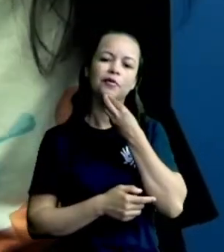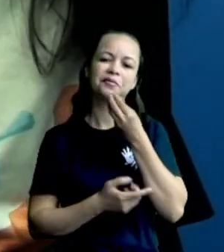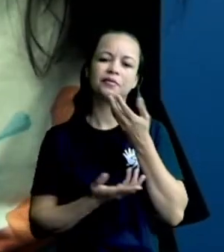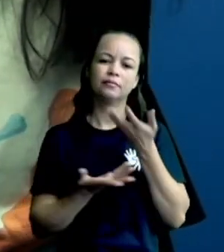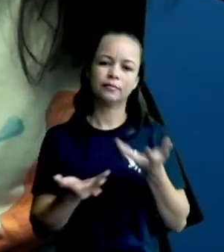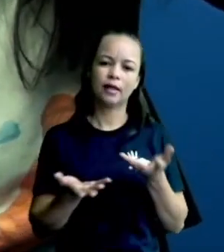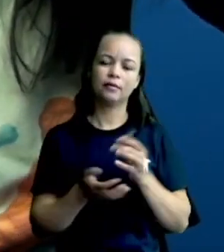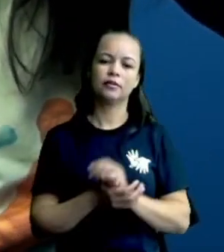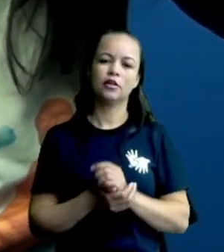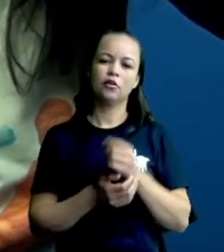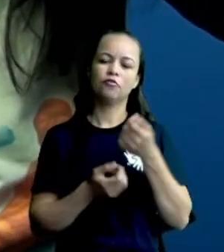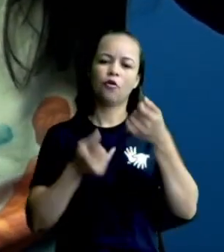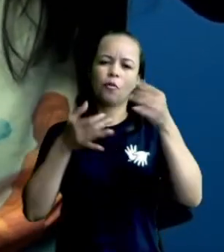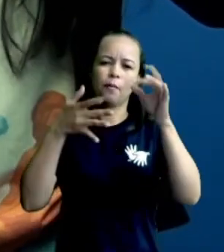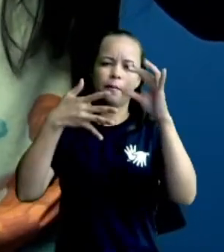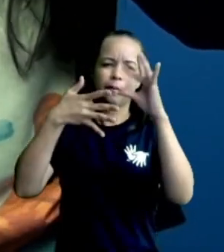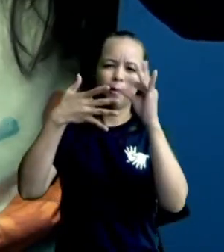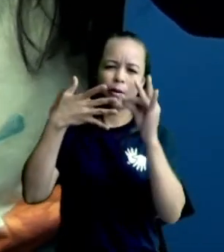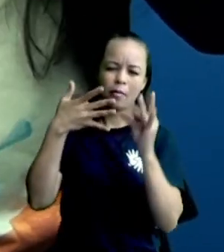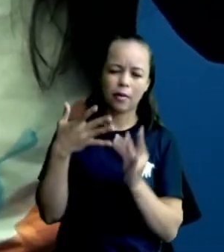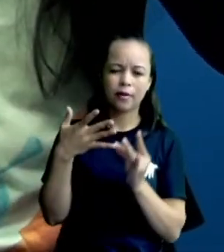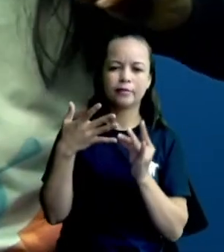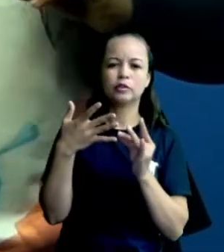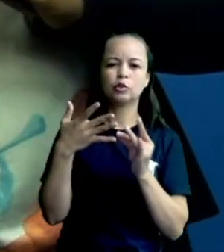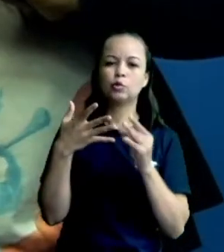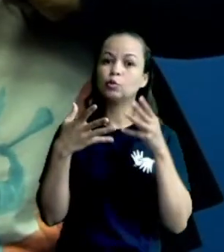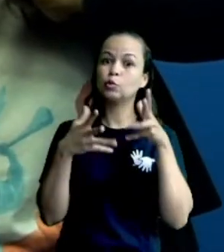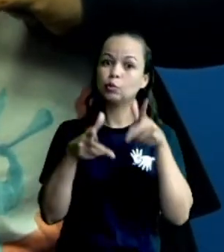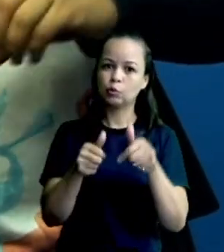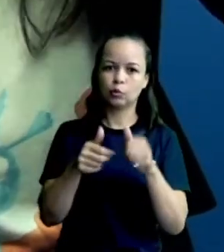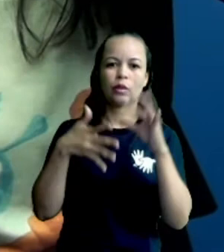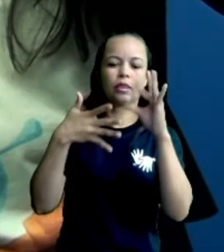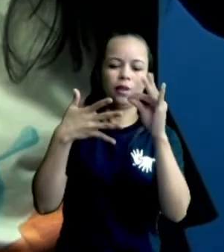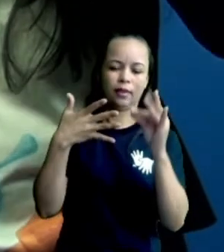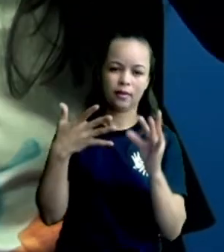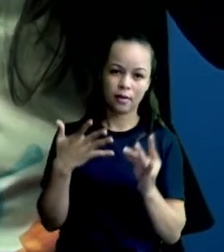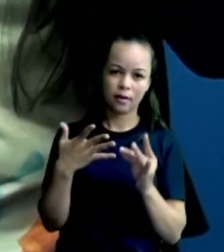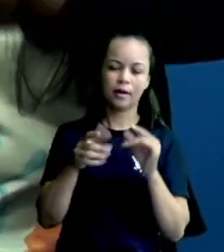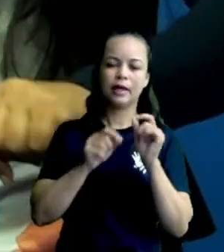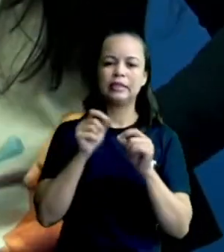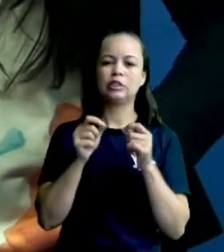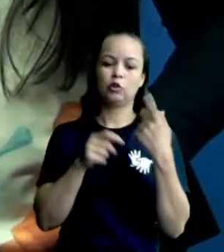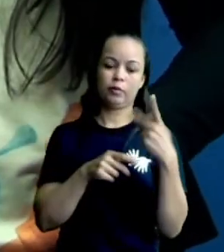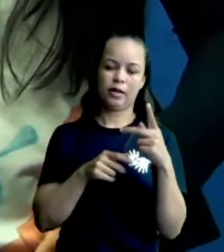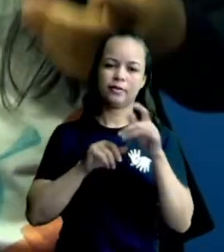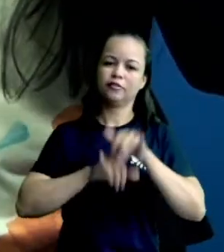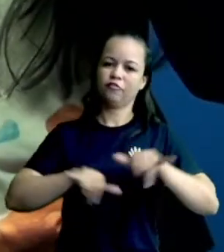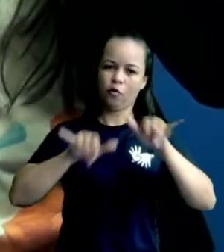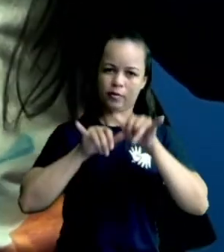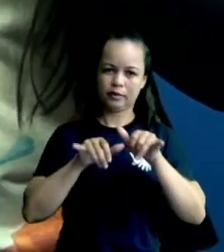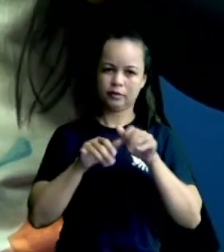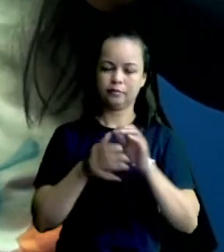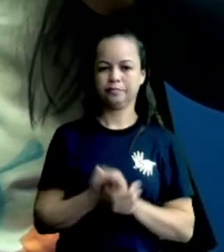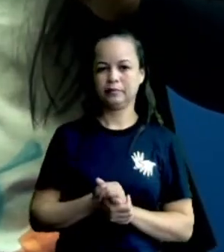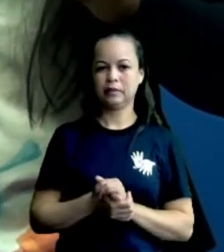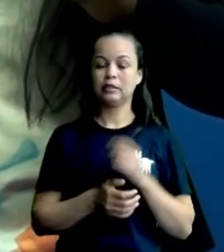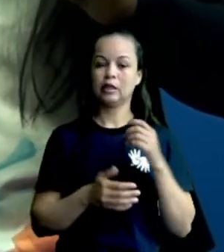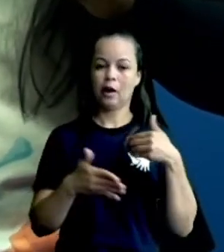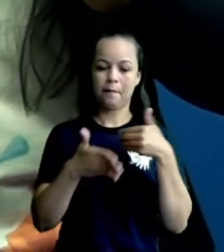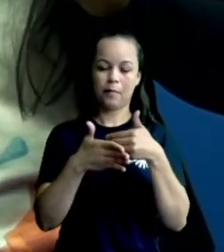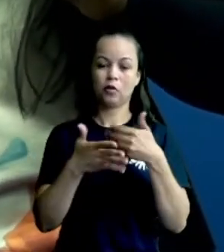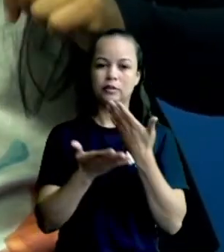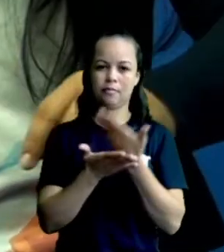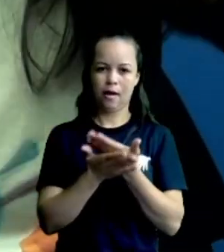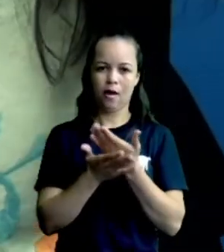oportunidade vou te detalhar, vou deixar tudo detalhado, tá certo? Sobre essas informações aí. Será a nossa